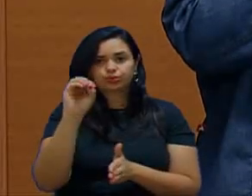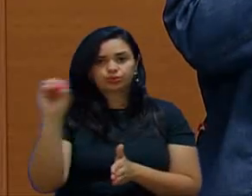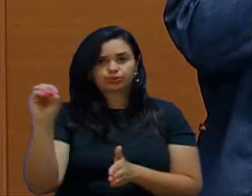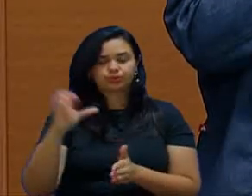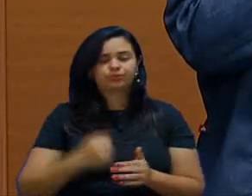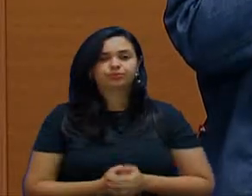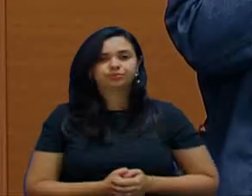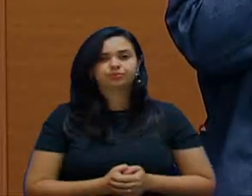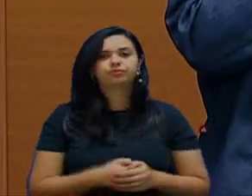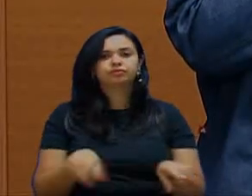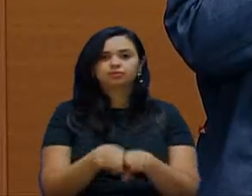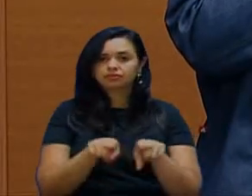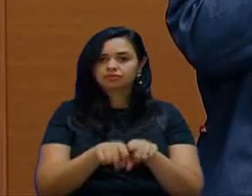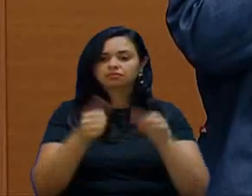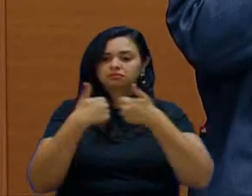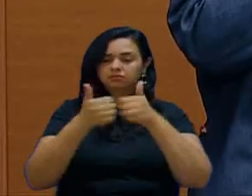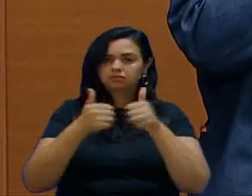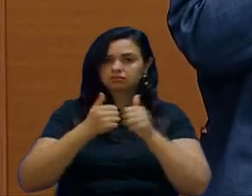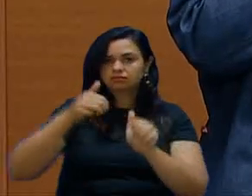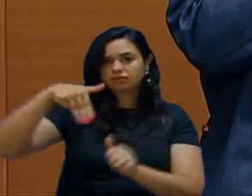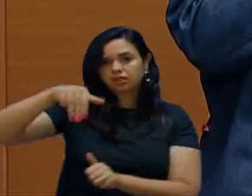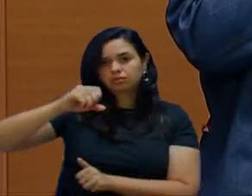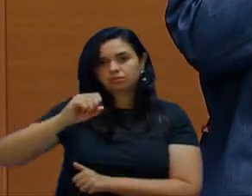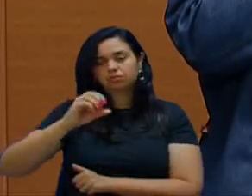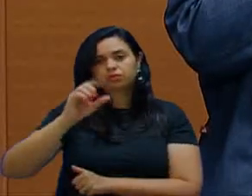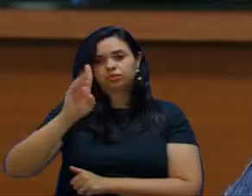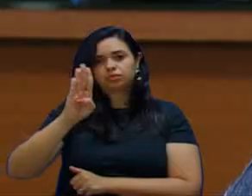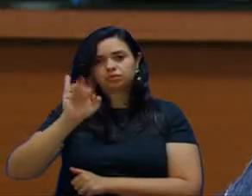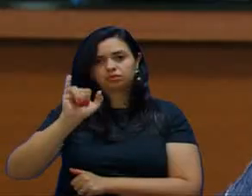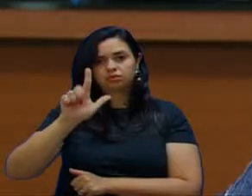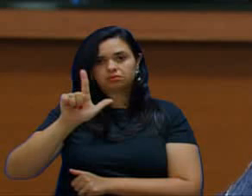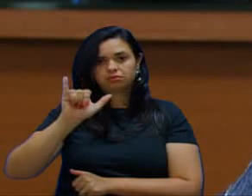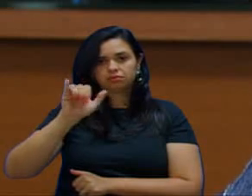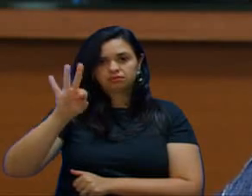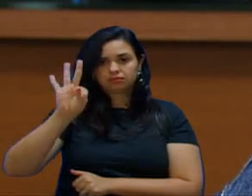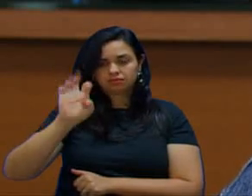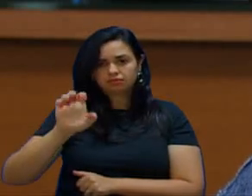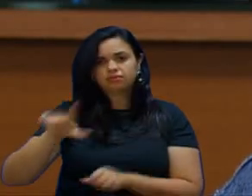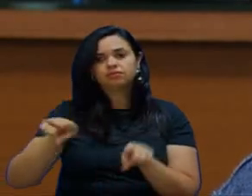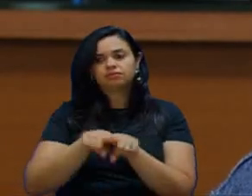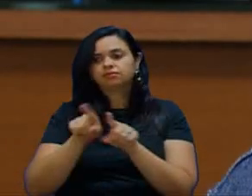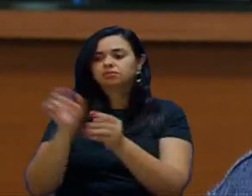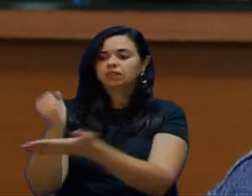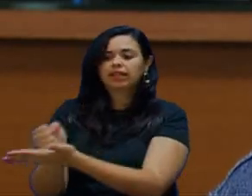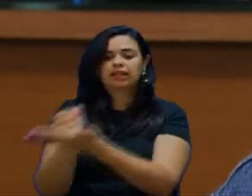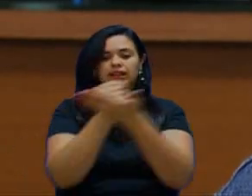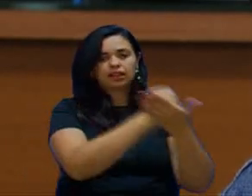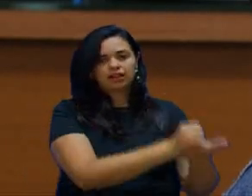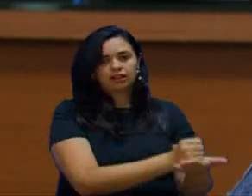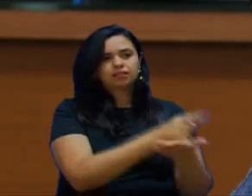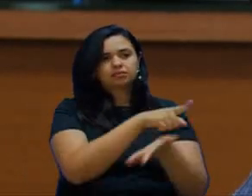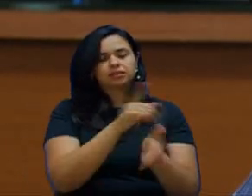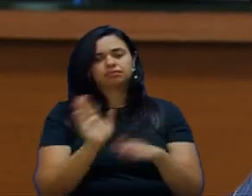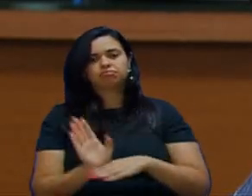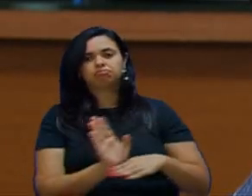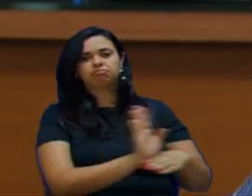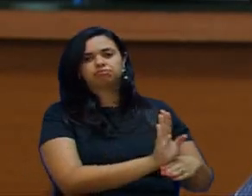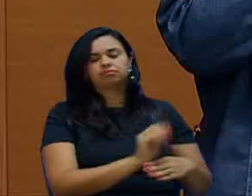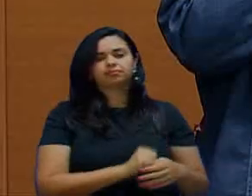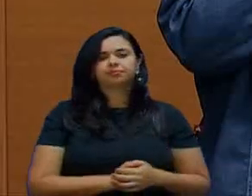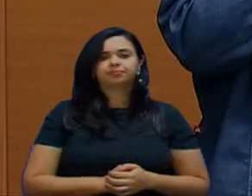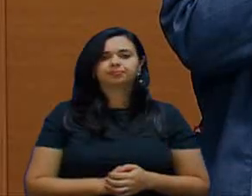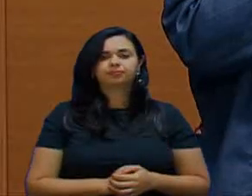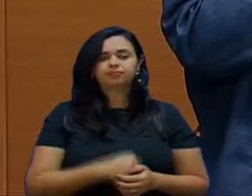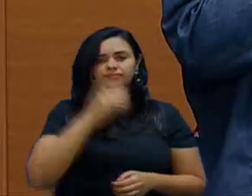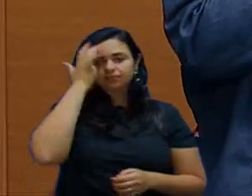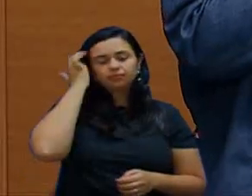de Sorocaba, especial, a Mobility, que faz, né, esse trajeto com os alunos para que eles participem. Então, assim, só mesmo